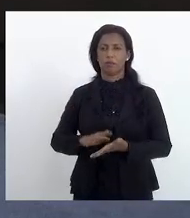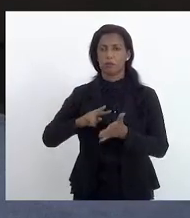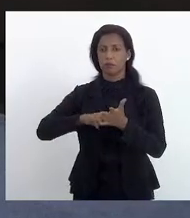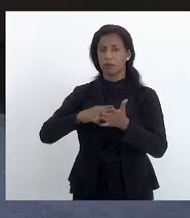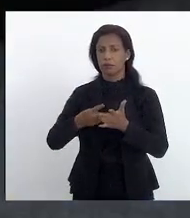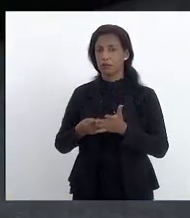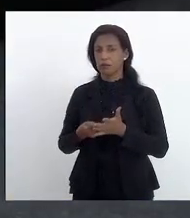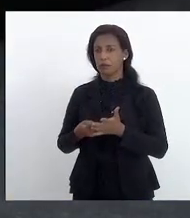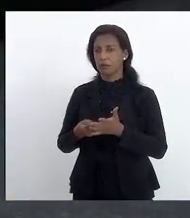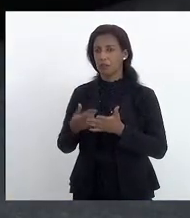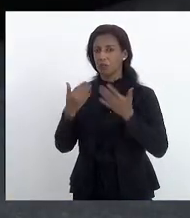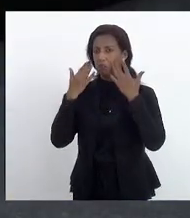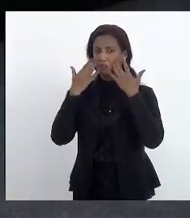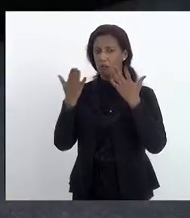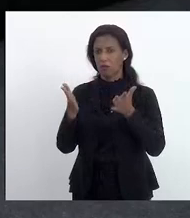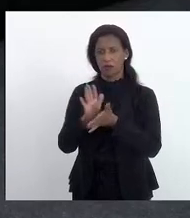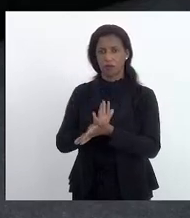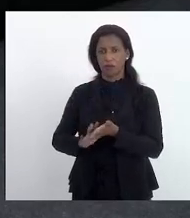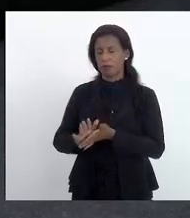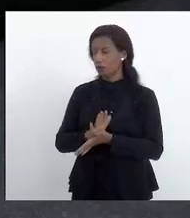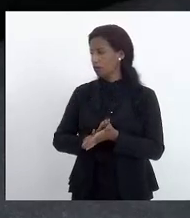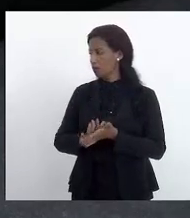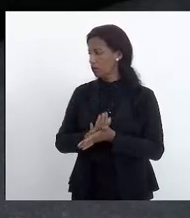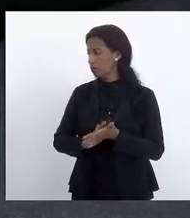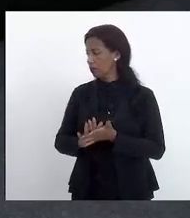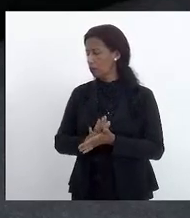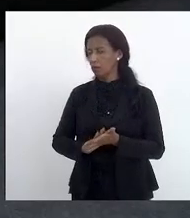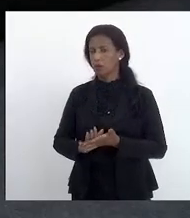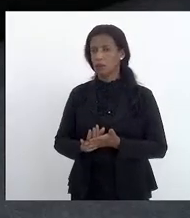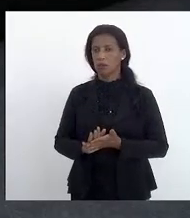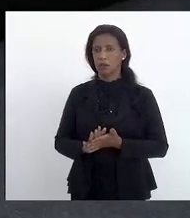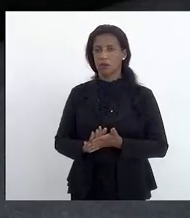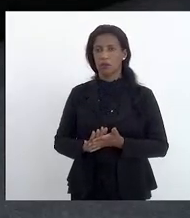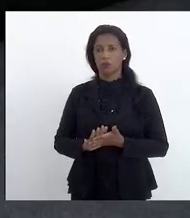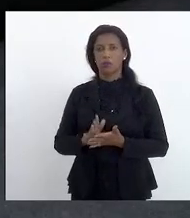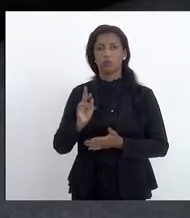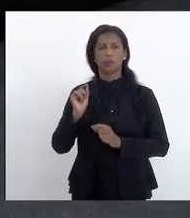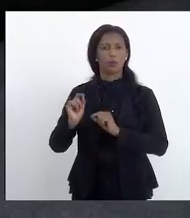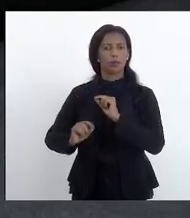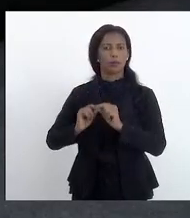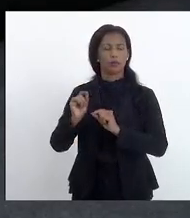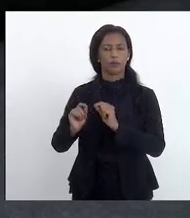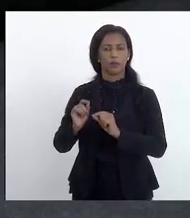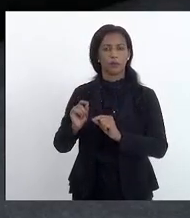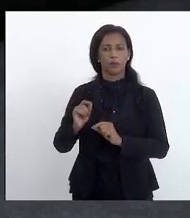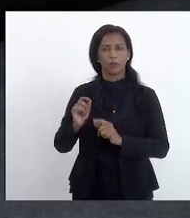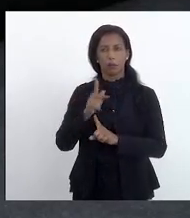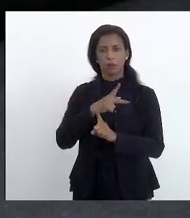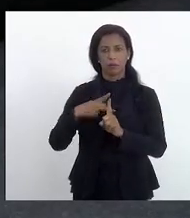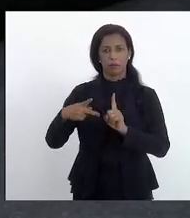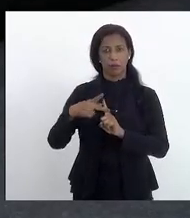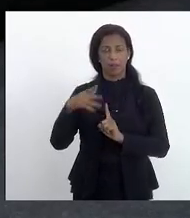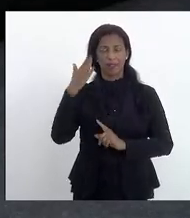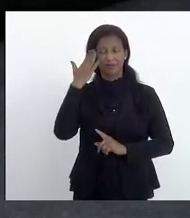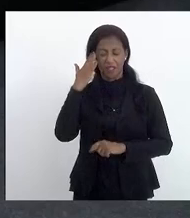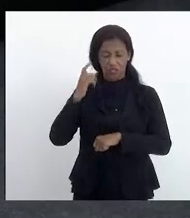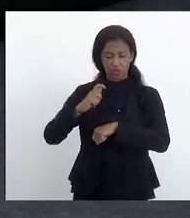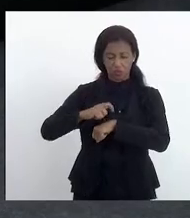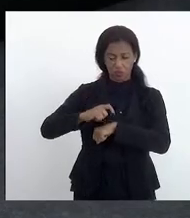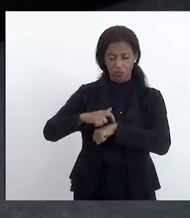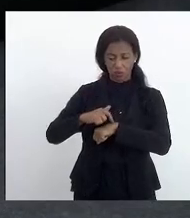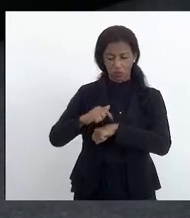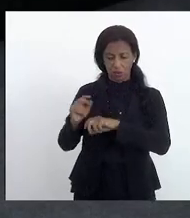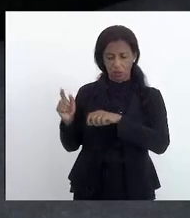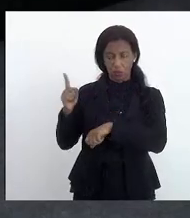não iria me manifestar sobre a questão da Previdência, porque entendi naquele momento que